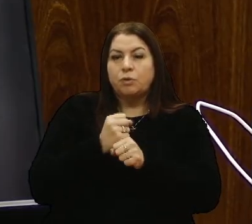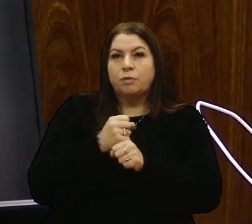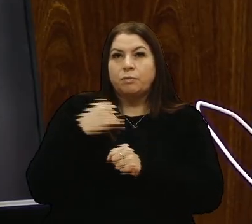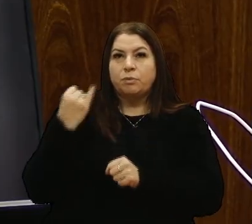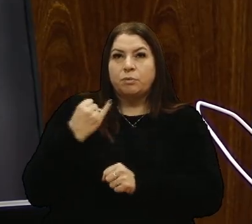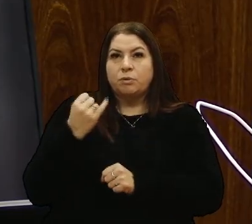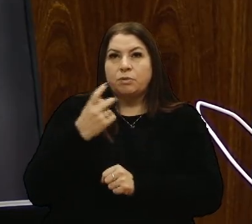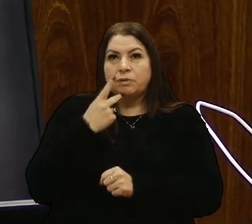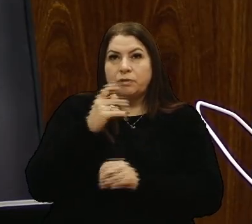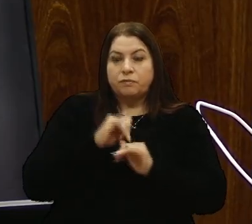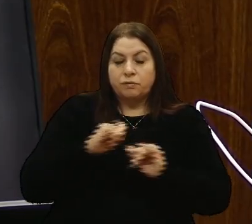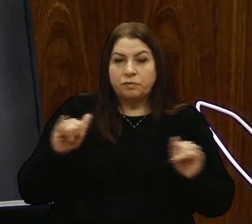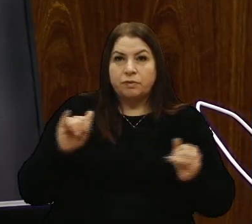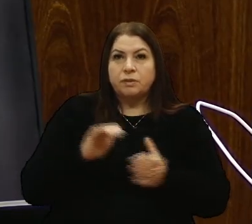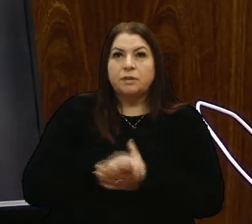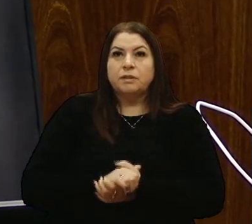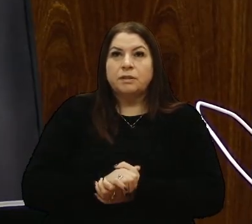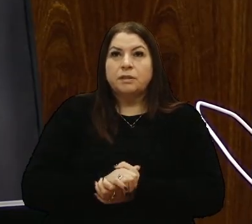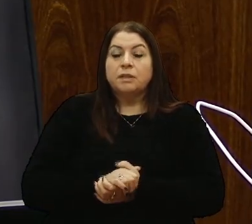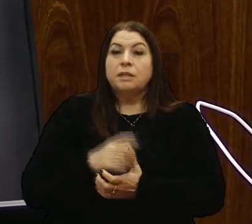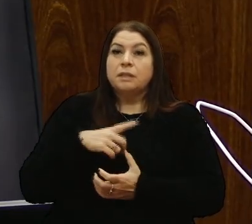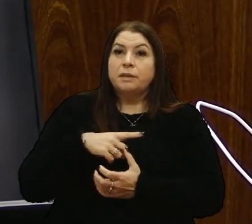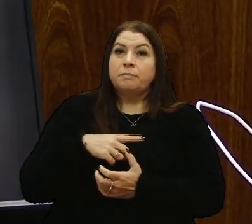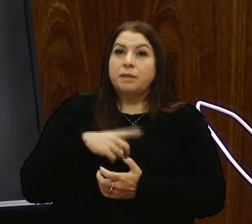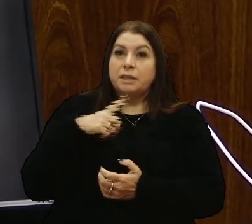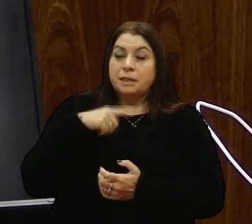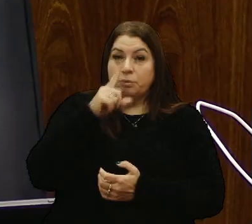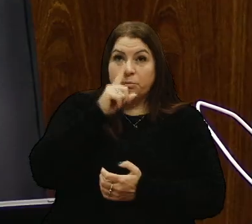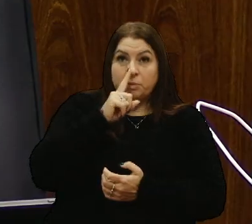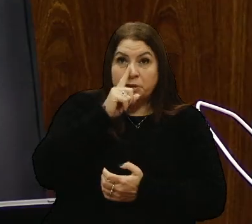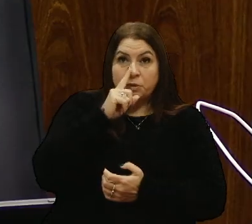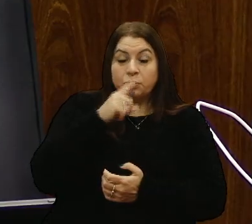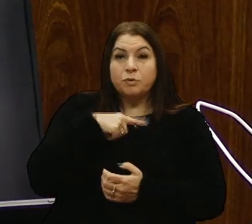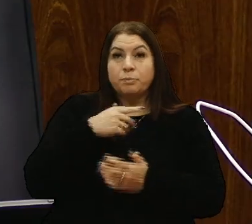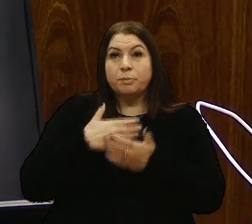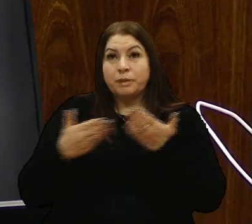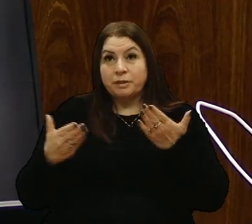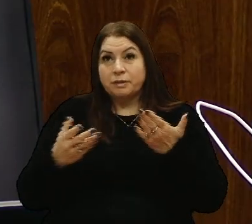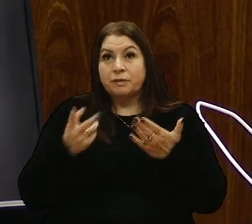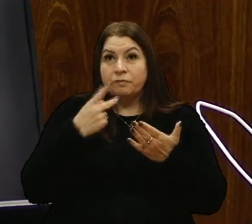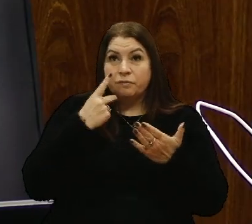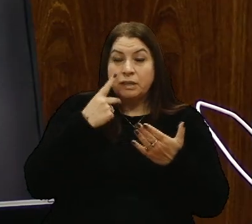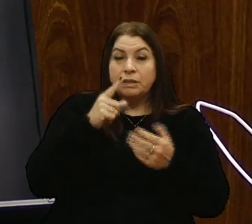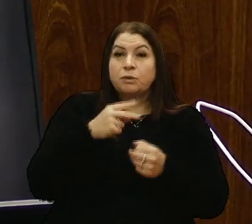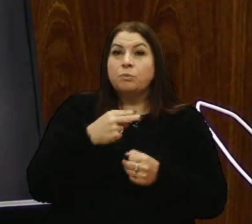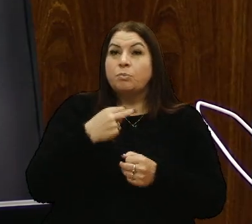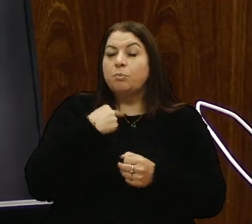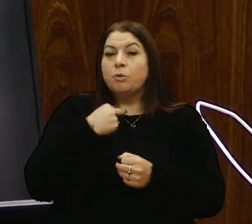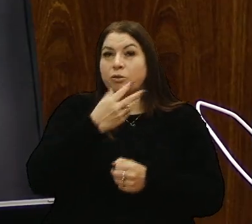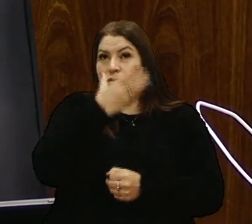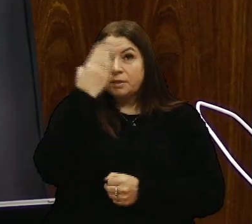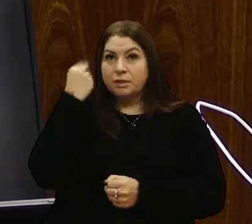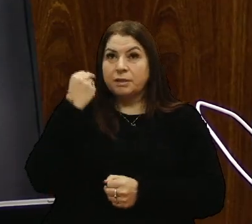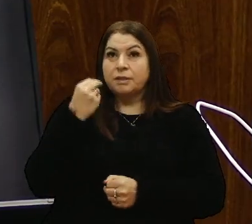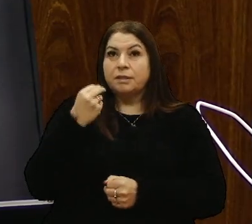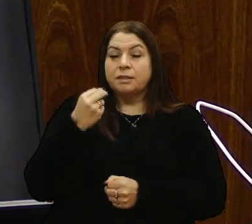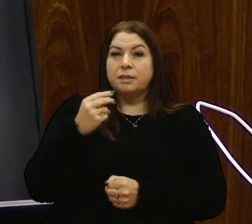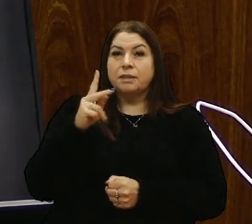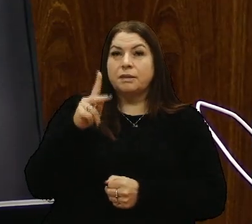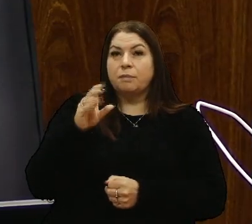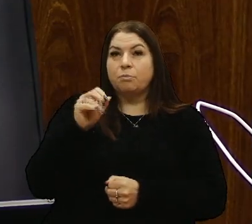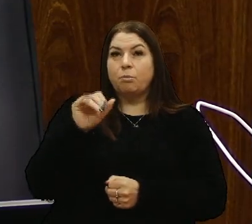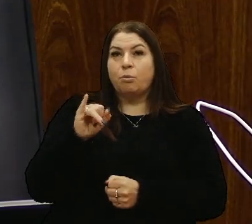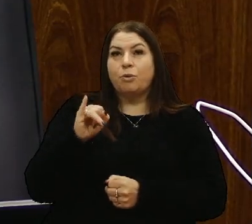importantes que foram anunciadas e que a gente corre o risco de perder. E falando nisso, a gente não pode esquecer da